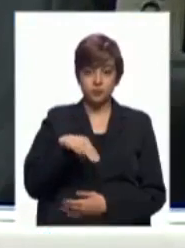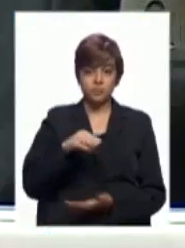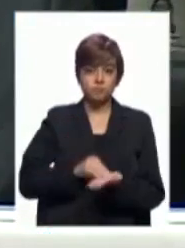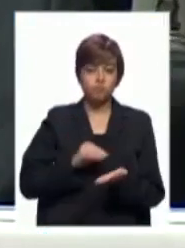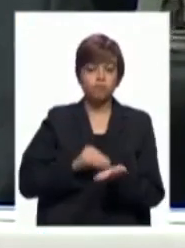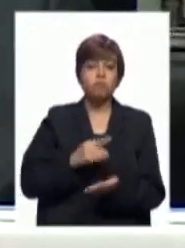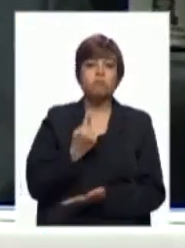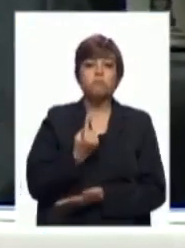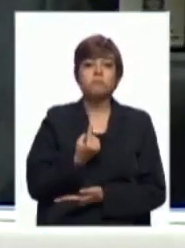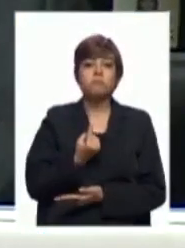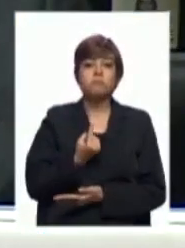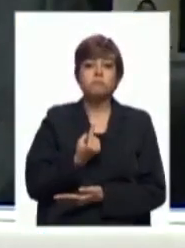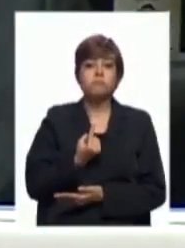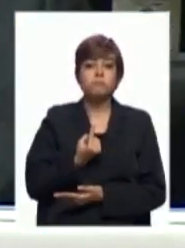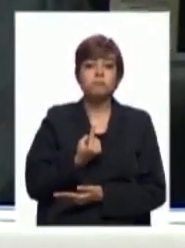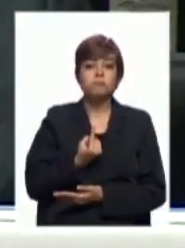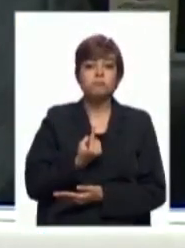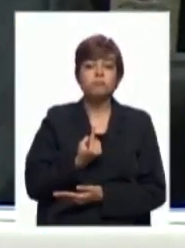um.